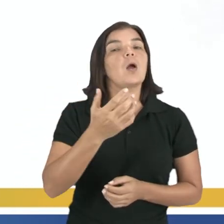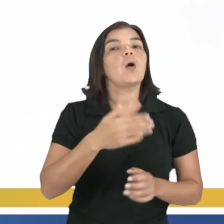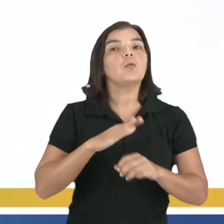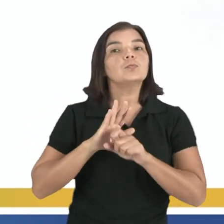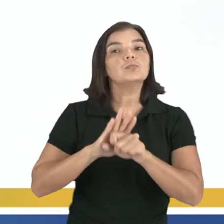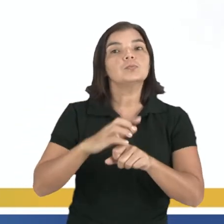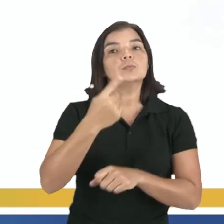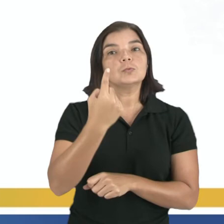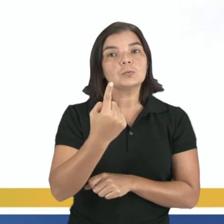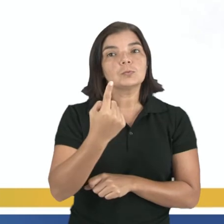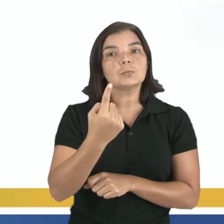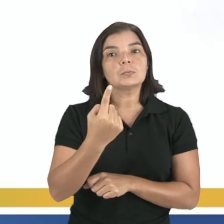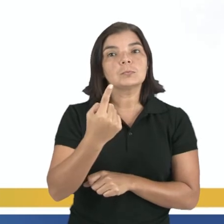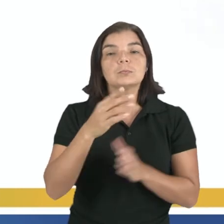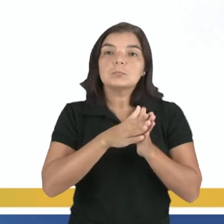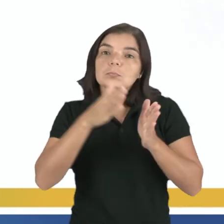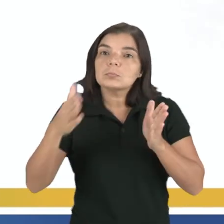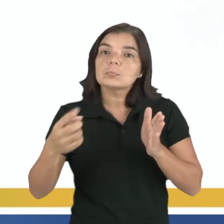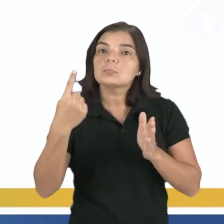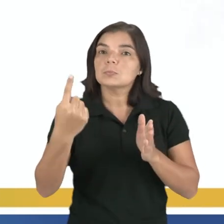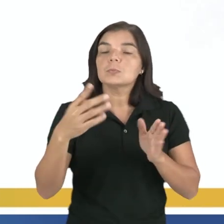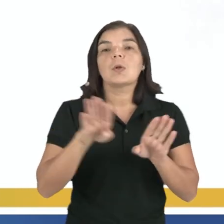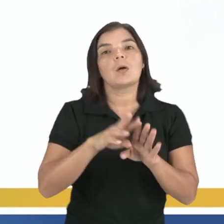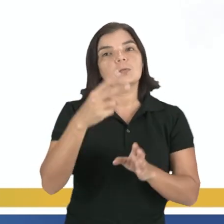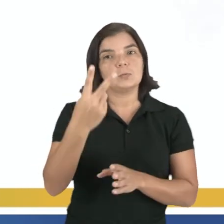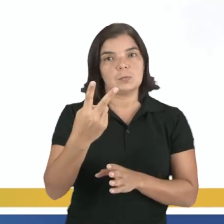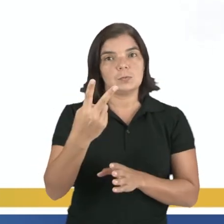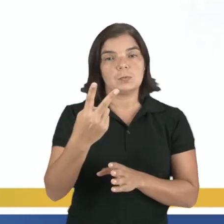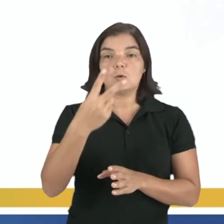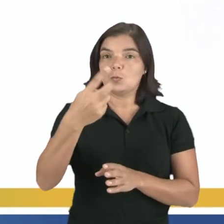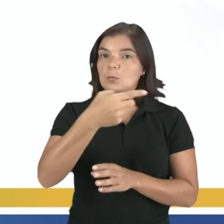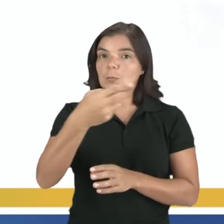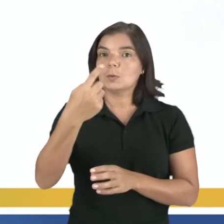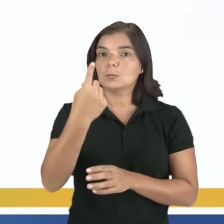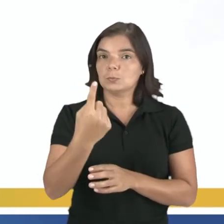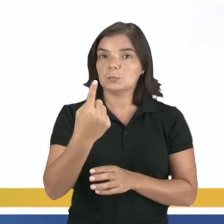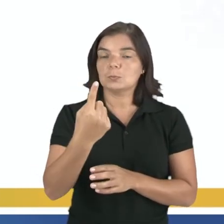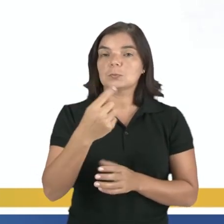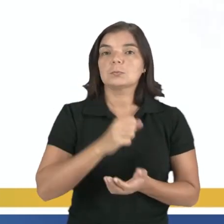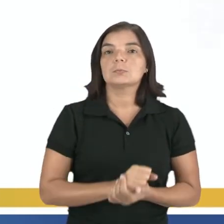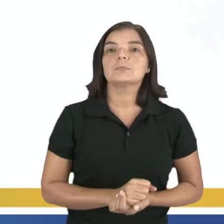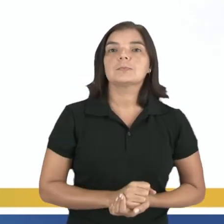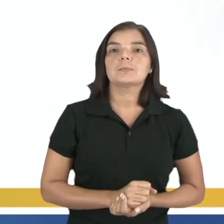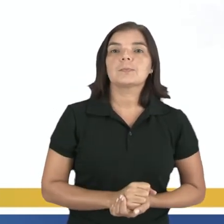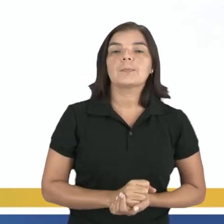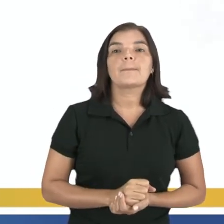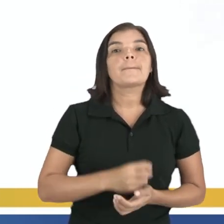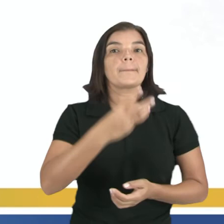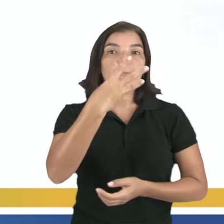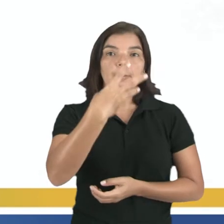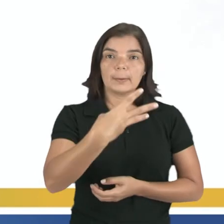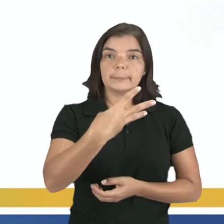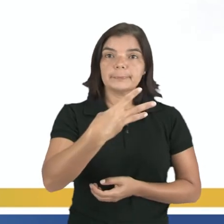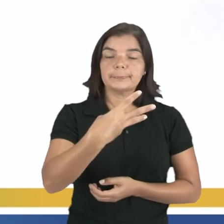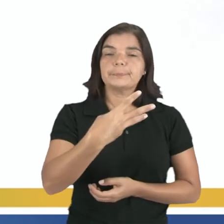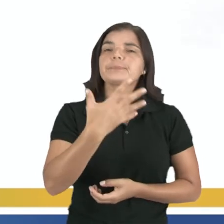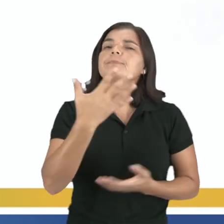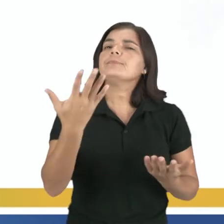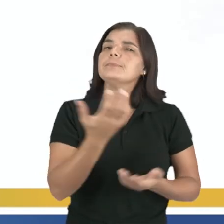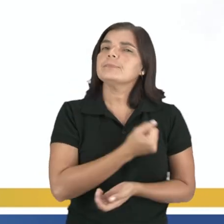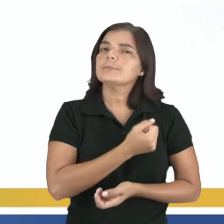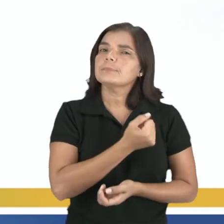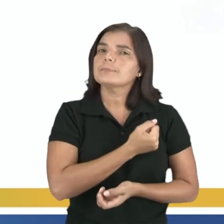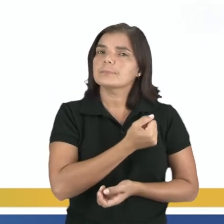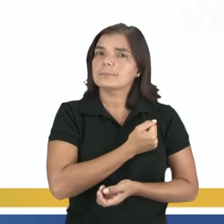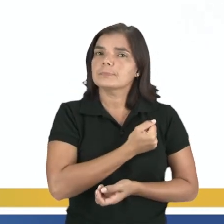número 2. Então, o número 1 é 2 menos 1, certo? O número 3, qual é o número par que